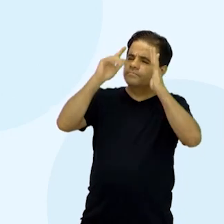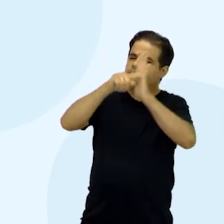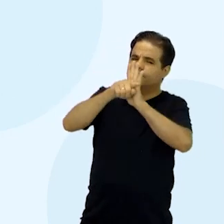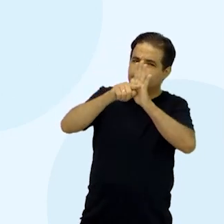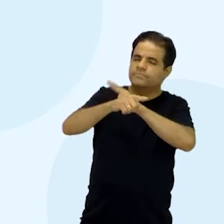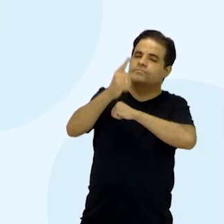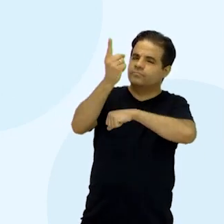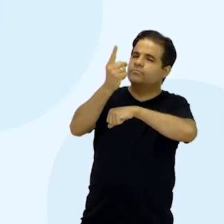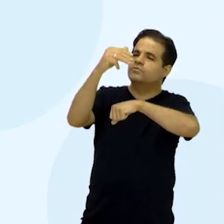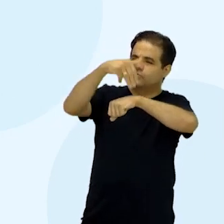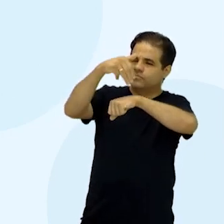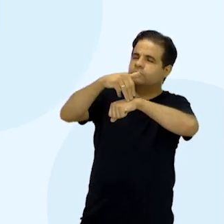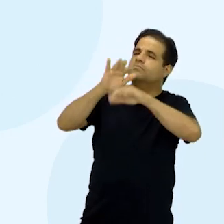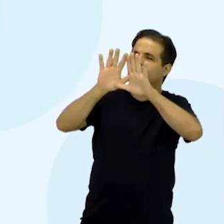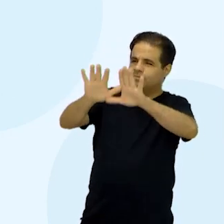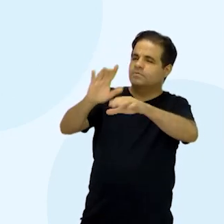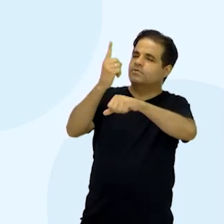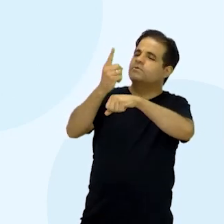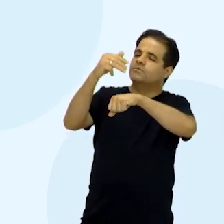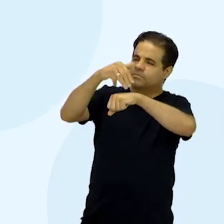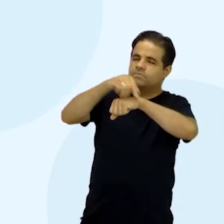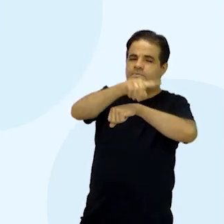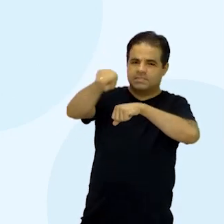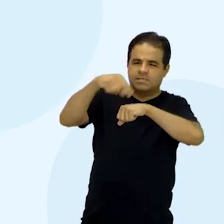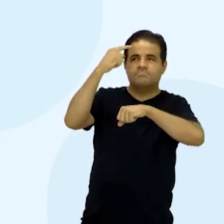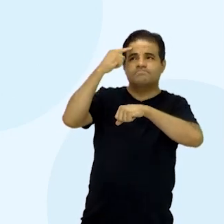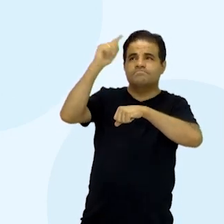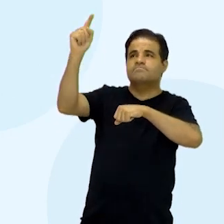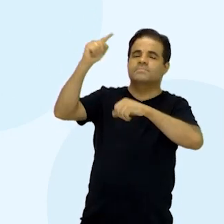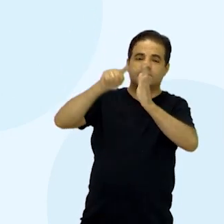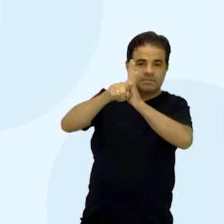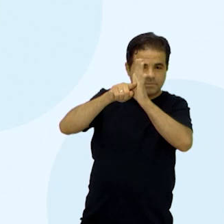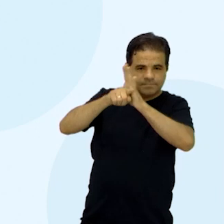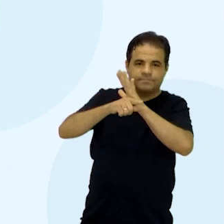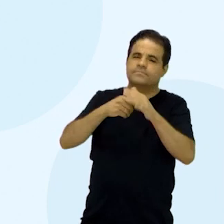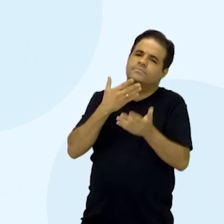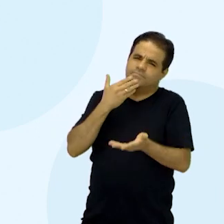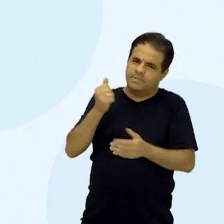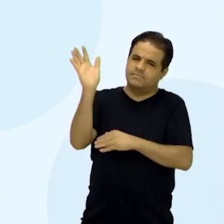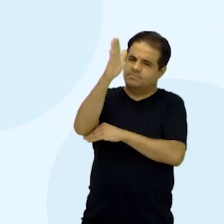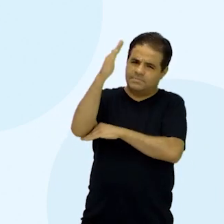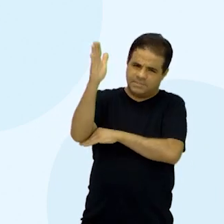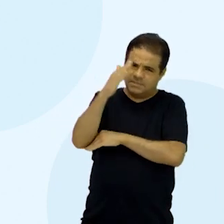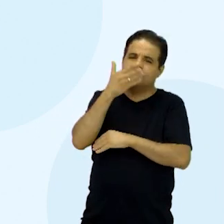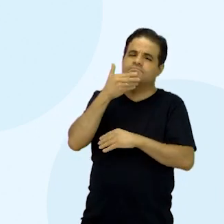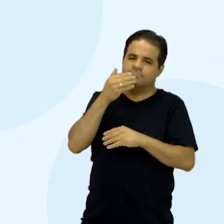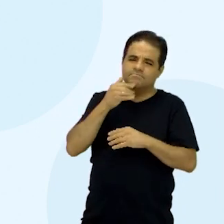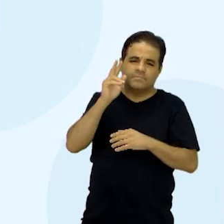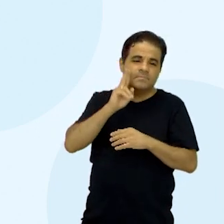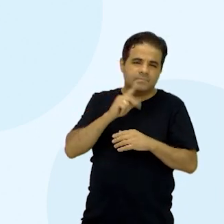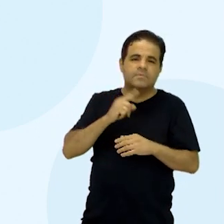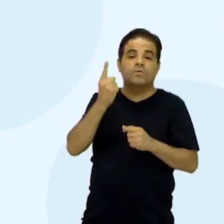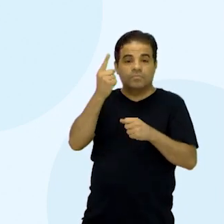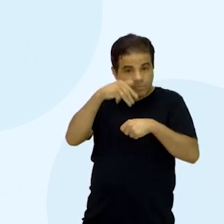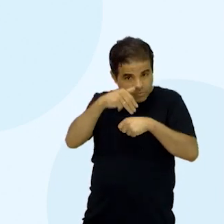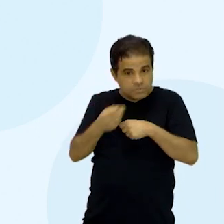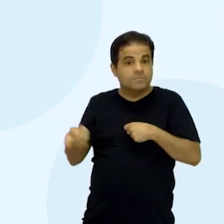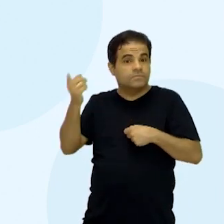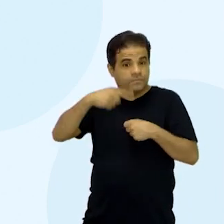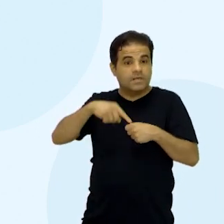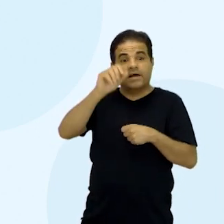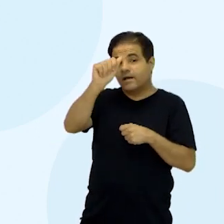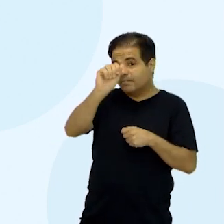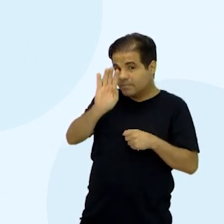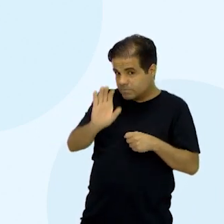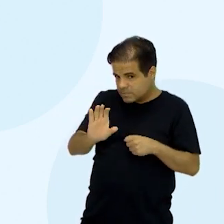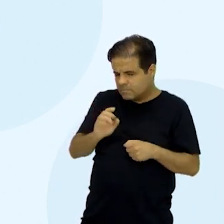deixar, rapidinho. eu vou deixar 1 minutinho para vocês lembrarem, porque não é tão fácil lembrar a bandeira, né? 1 minutinho e a gente já volta aí. A, B ou